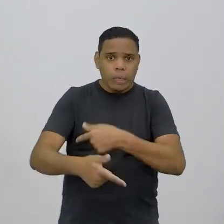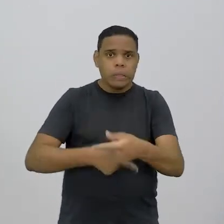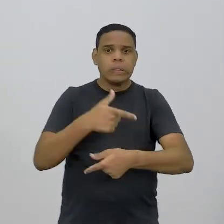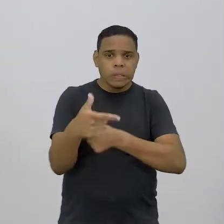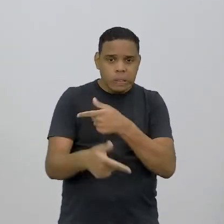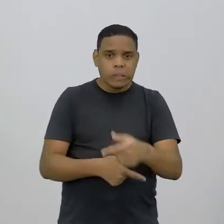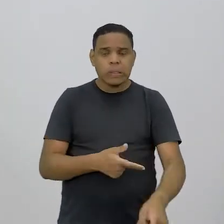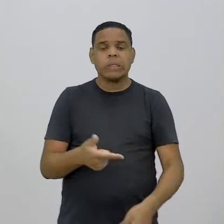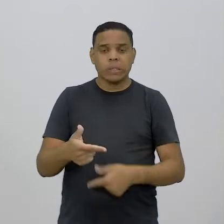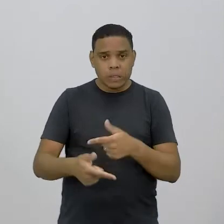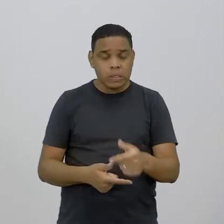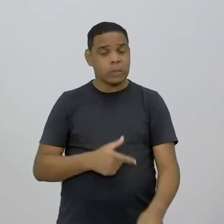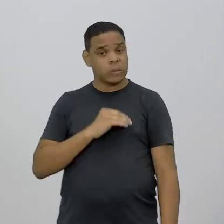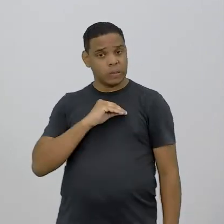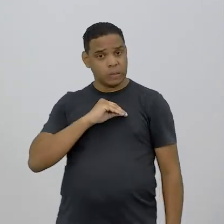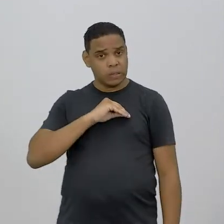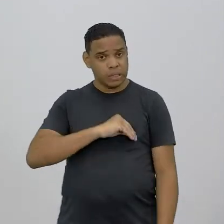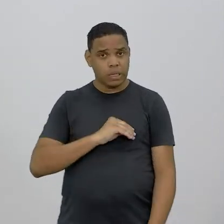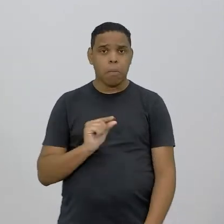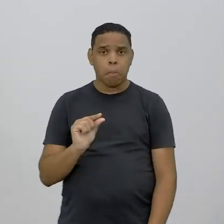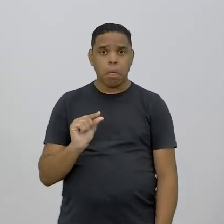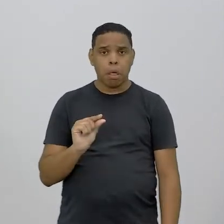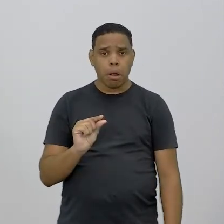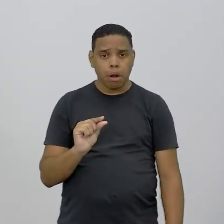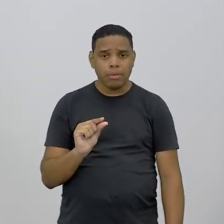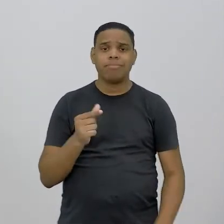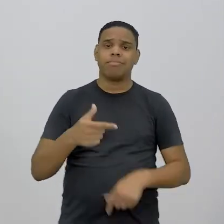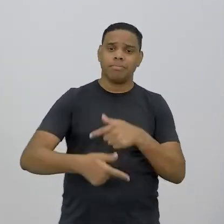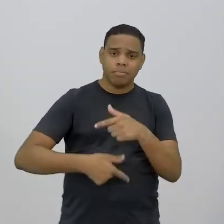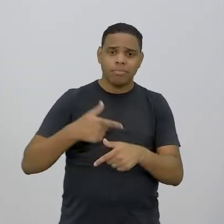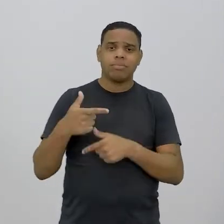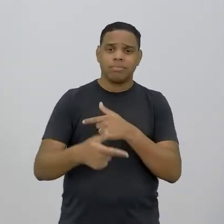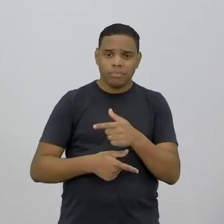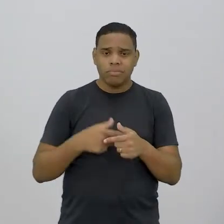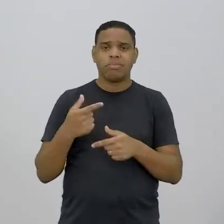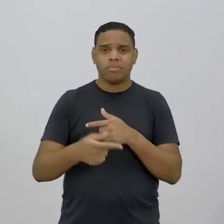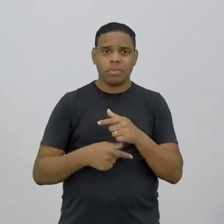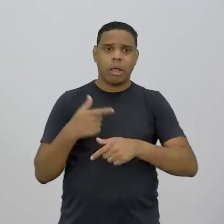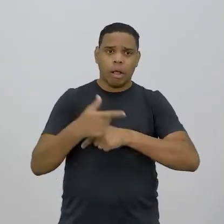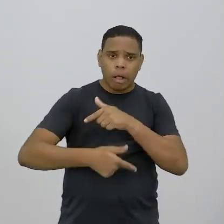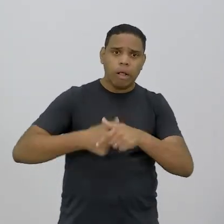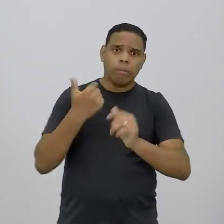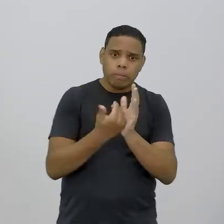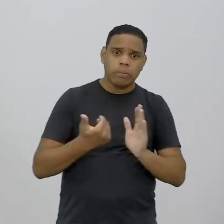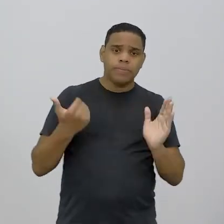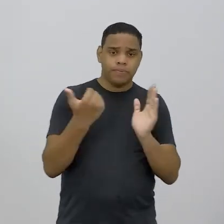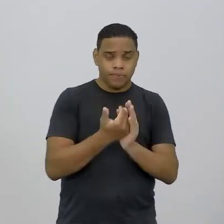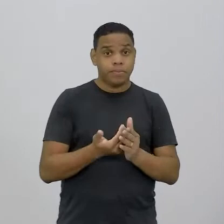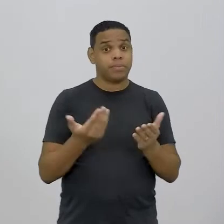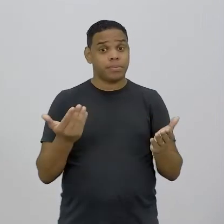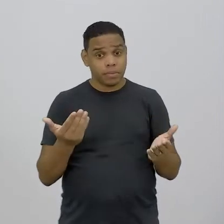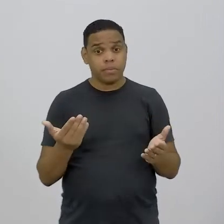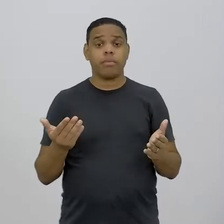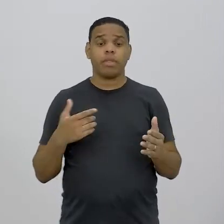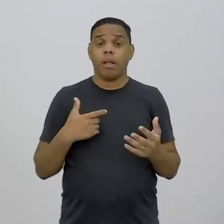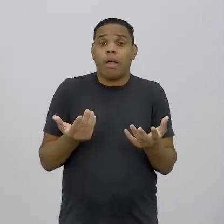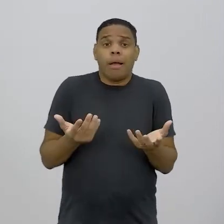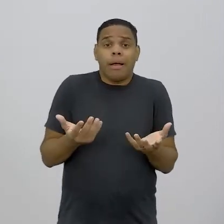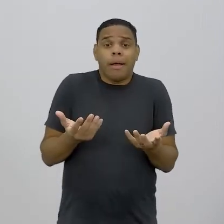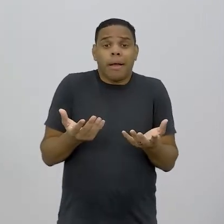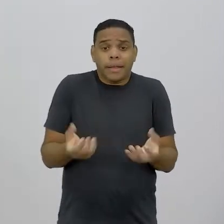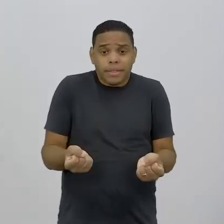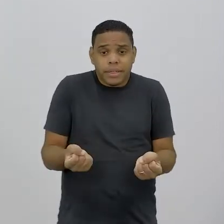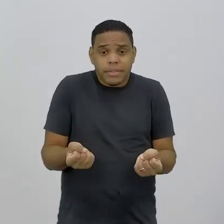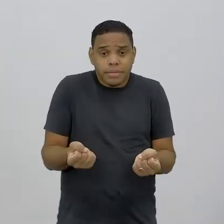um recebimento, né, de um salário, de trabalhar de um modo a ser explorado muito grande e conviver com isso como se fosse